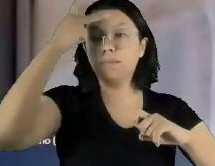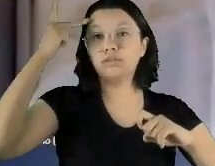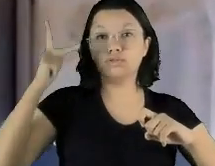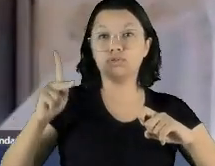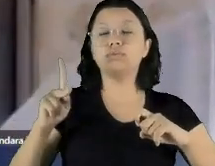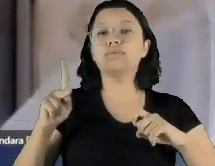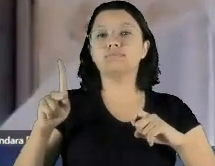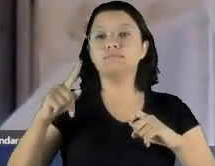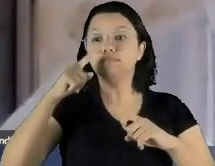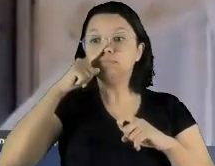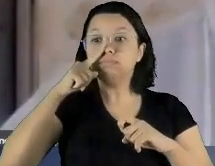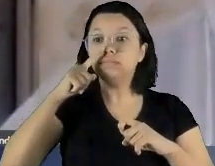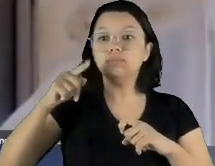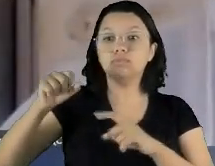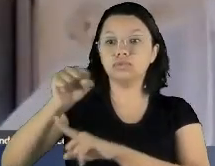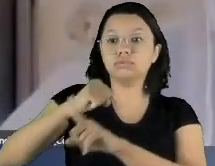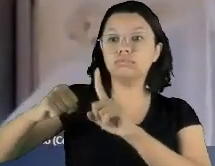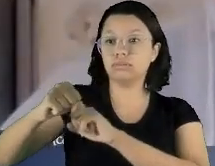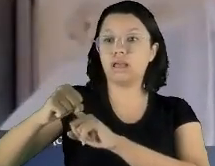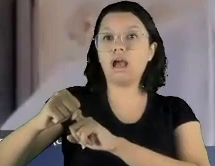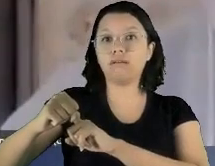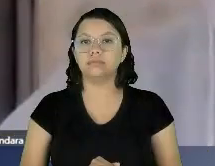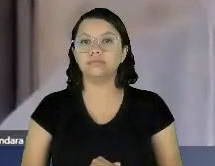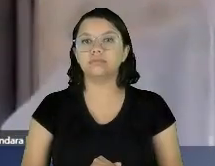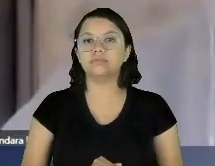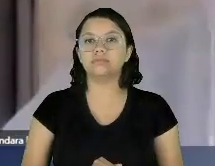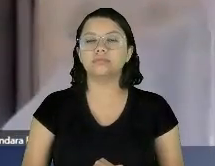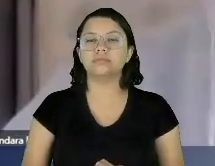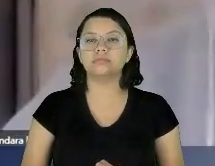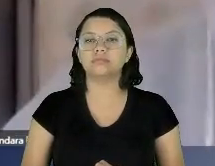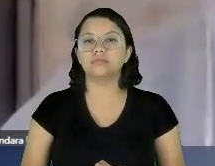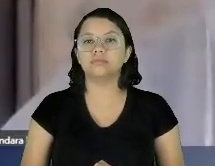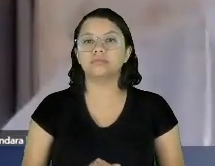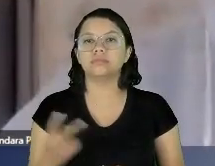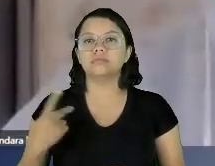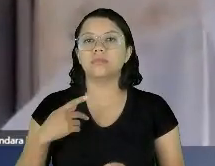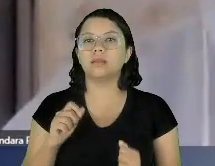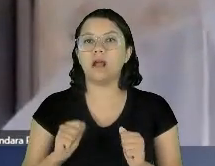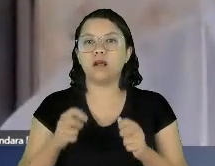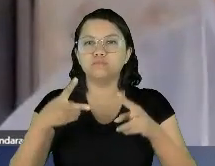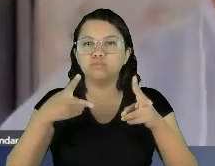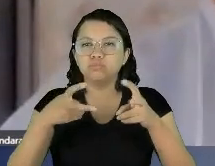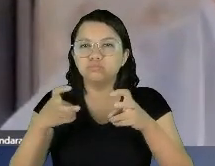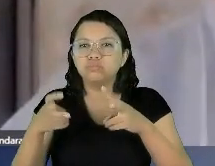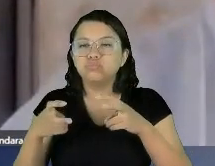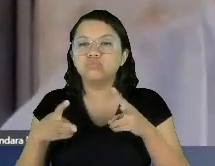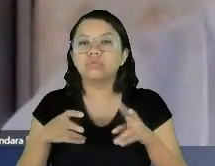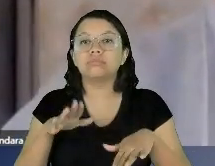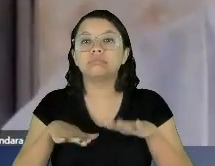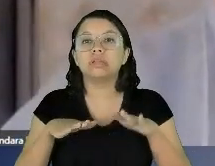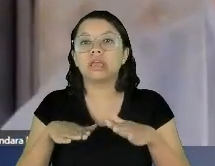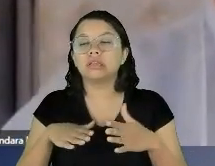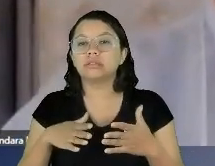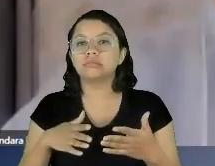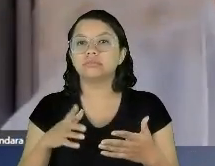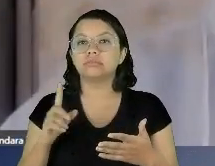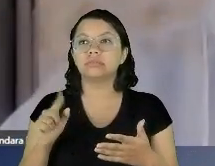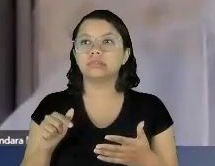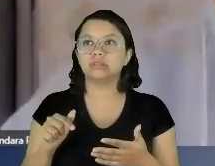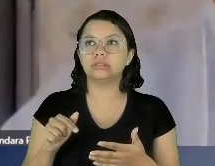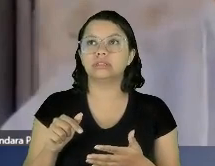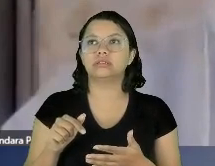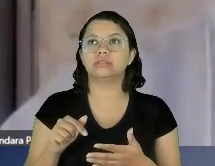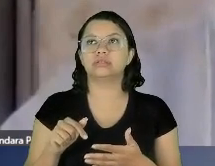E a posteriori, né, com a legislação e com a modificação penal, a gente pode verificar